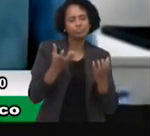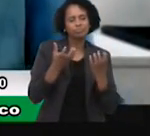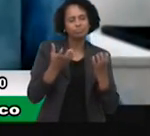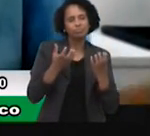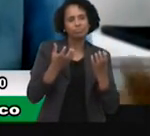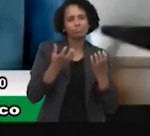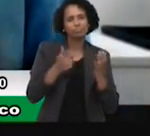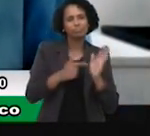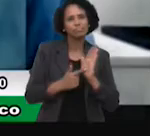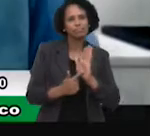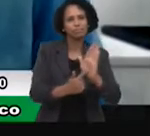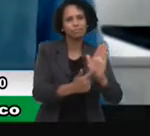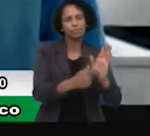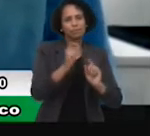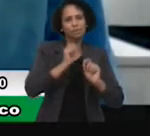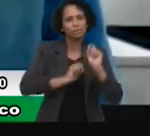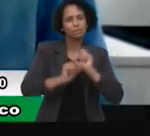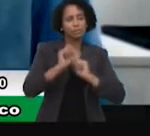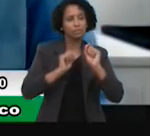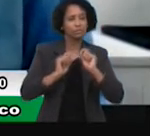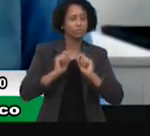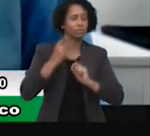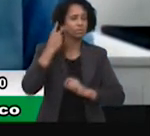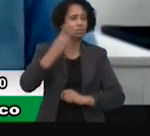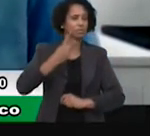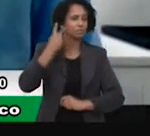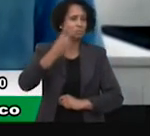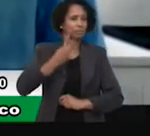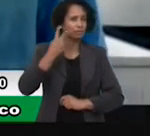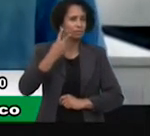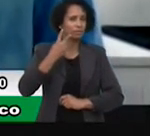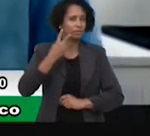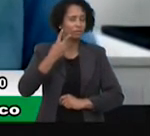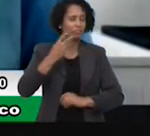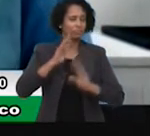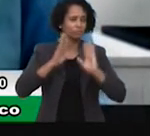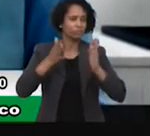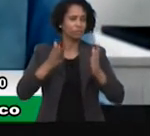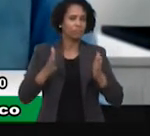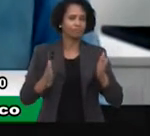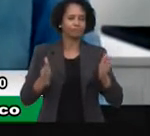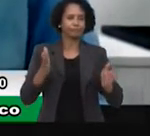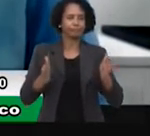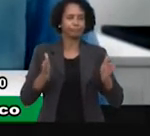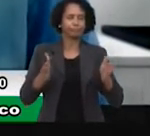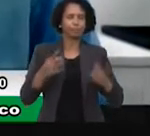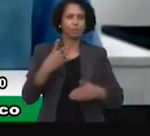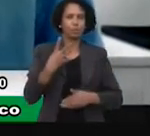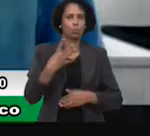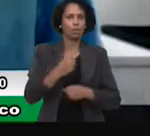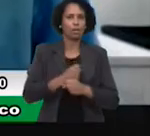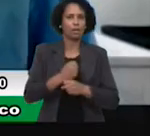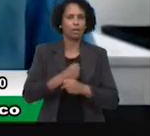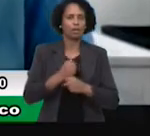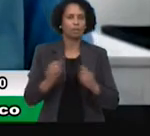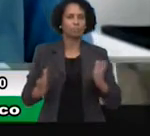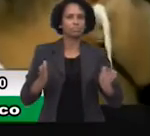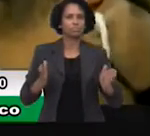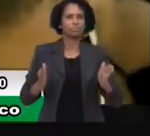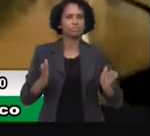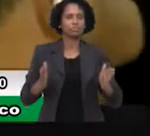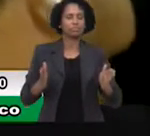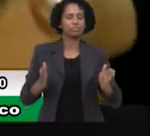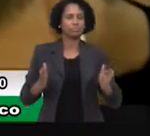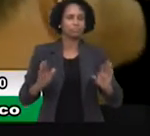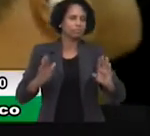que aqui compôs essa legislatura, do 21, e muitos aqui, sim, eu tenho um